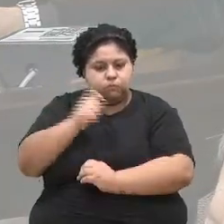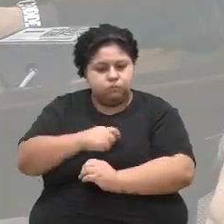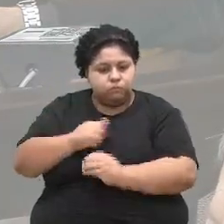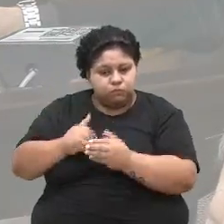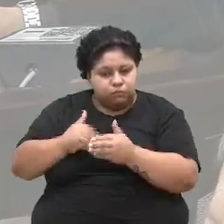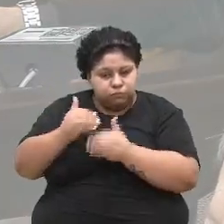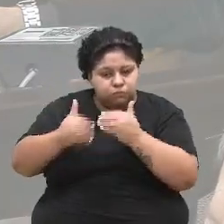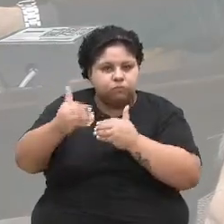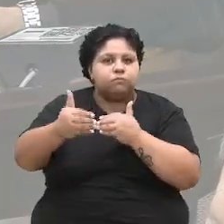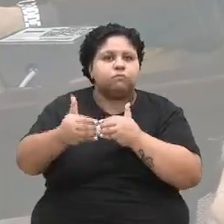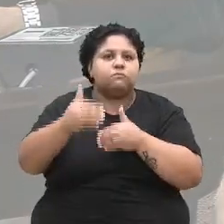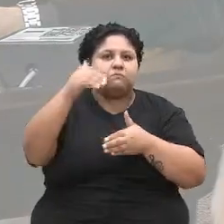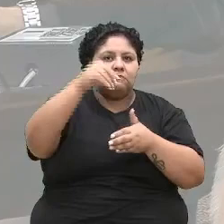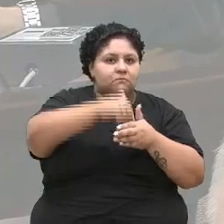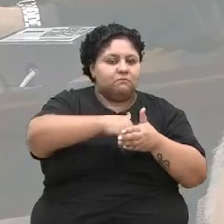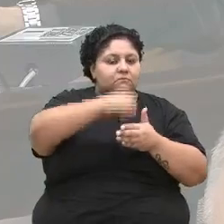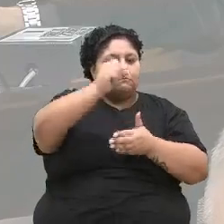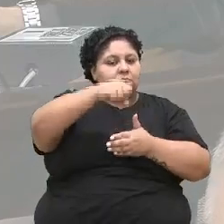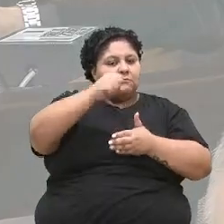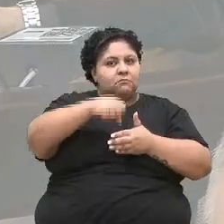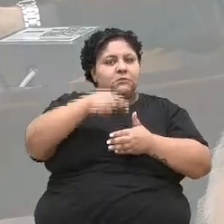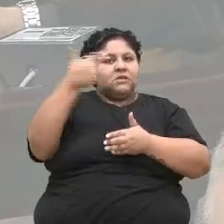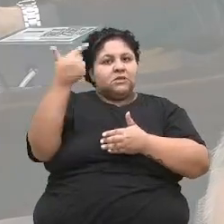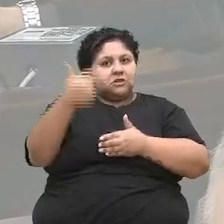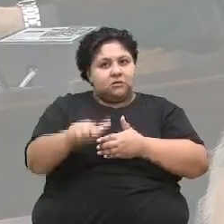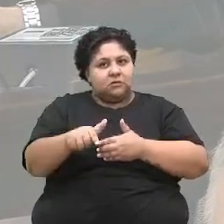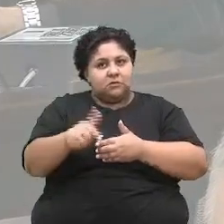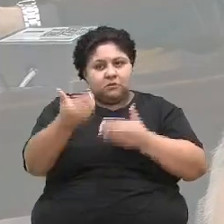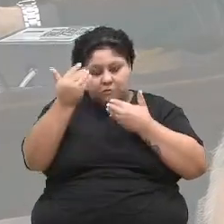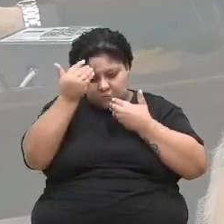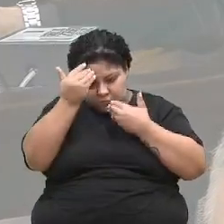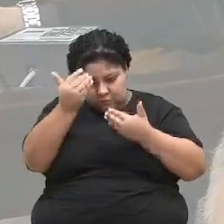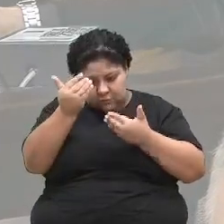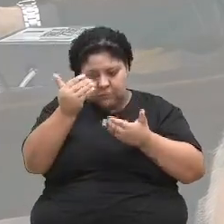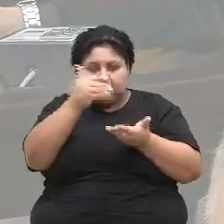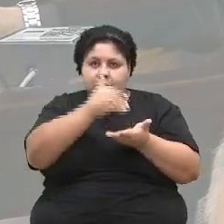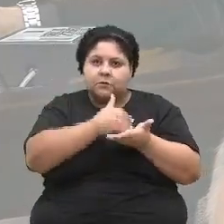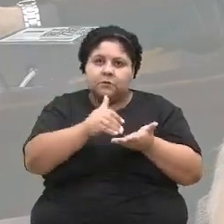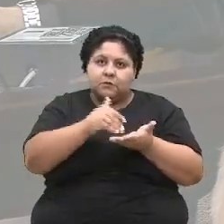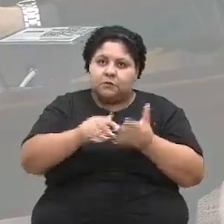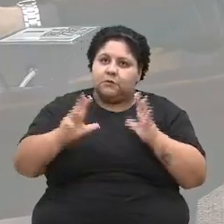Então estaremos votando favorável. Mais uma vez, muito obrigado, secretário,